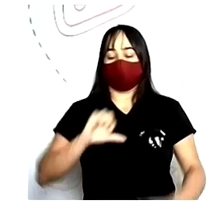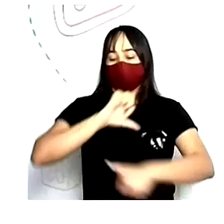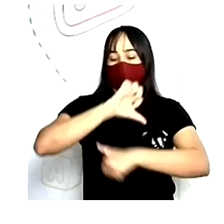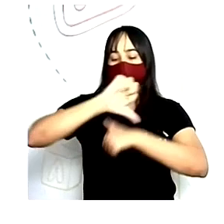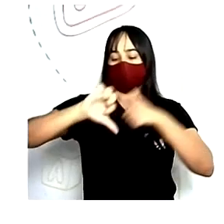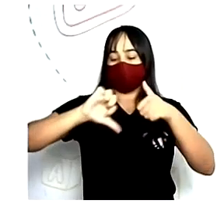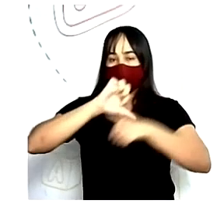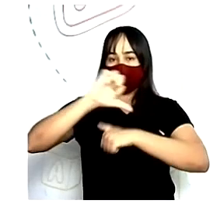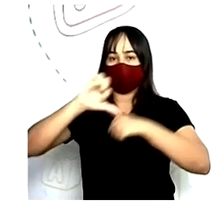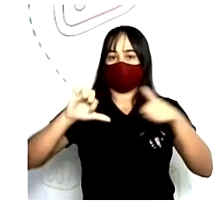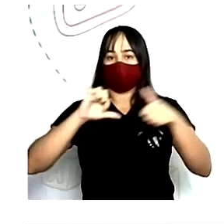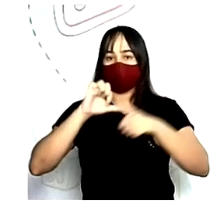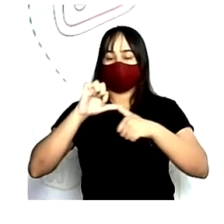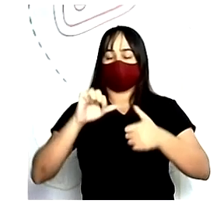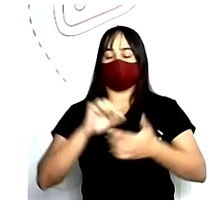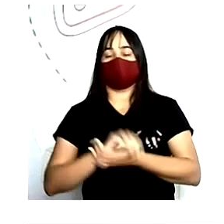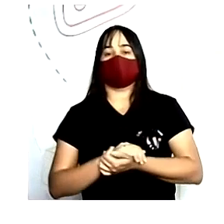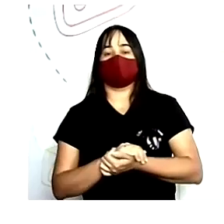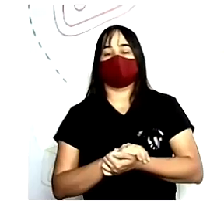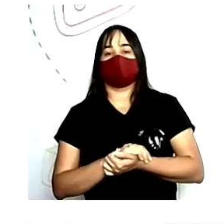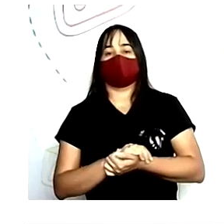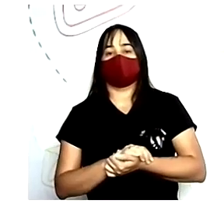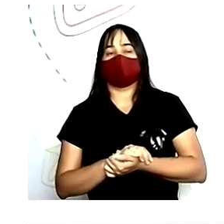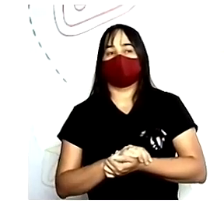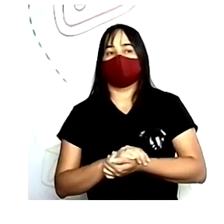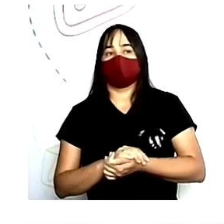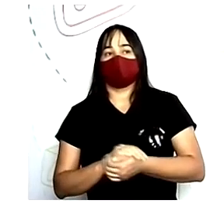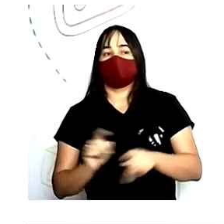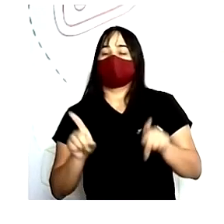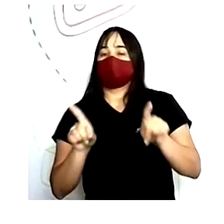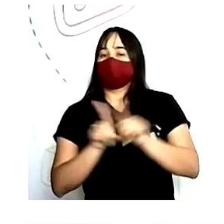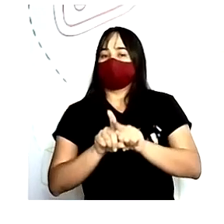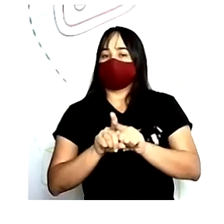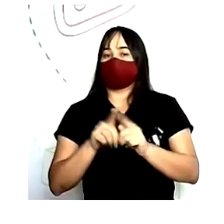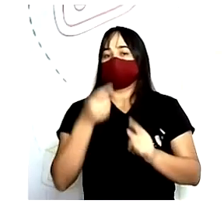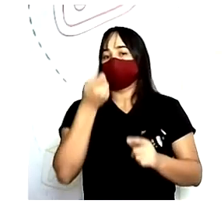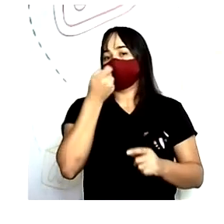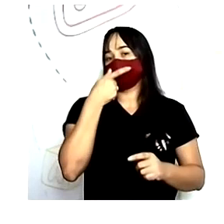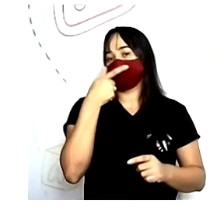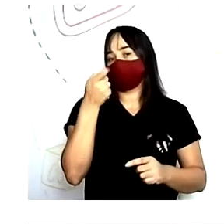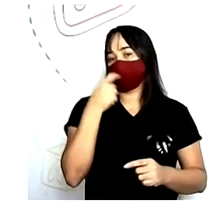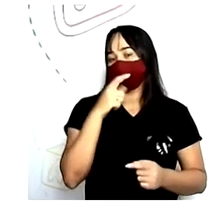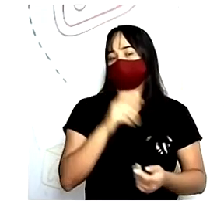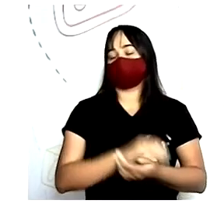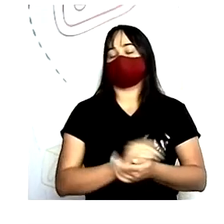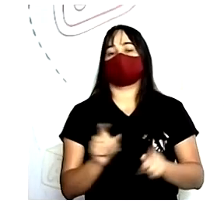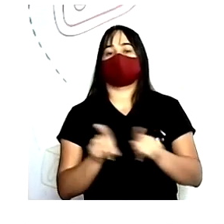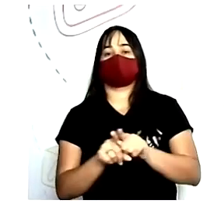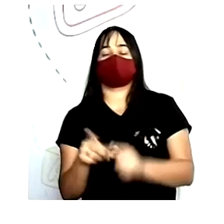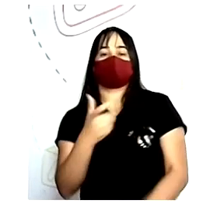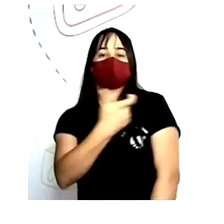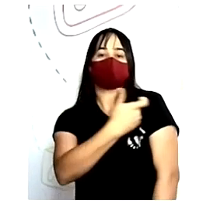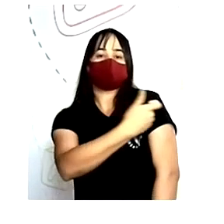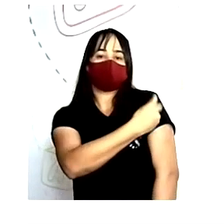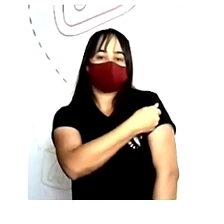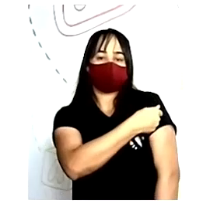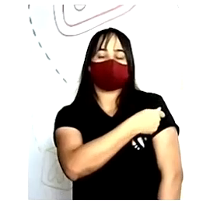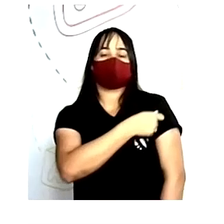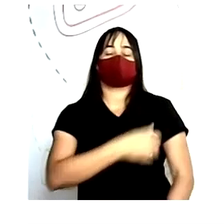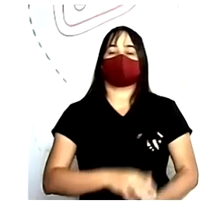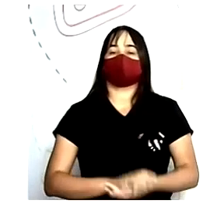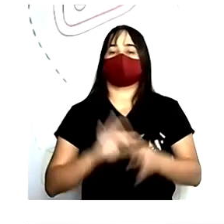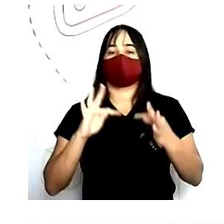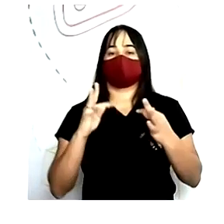hormônio, alterar. Então, ó, pode ser através de comprimidos, pode ser através de injeções. Tudo isso vai